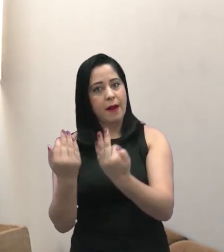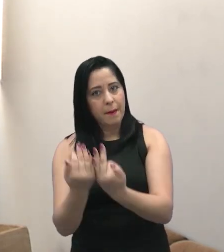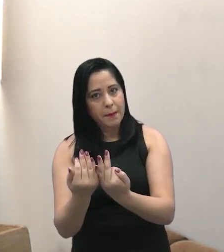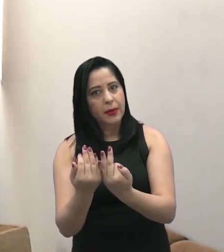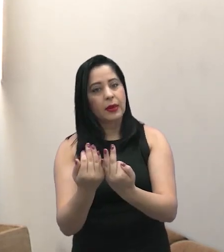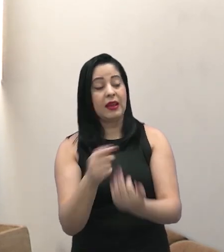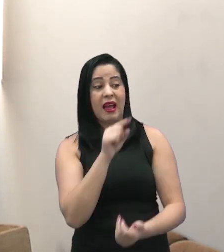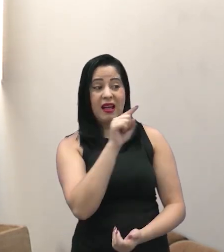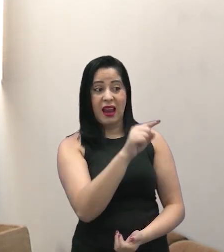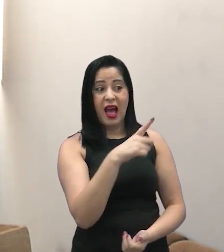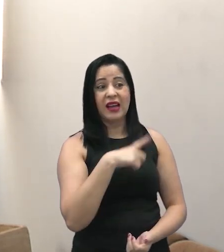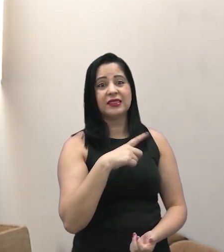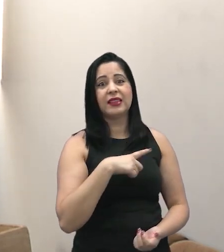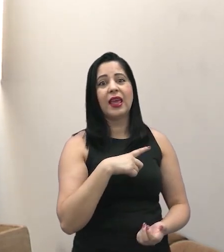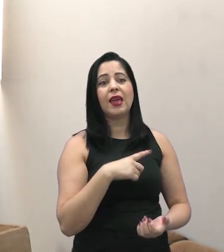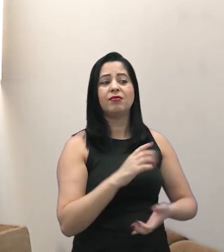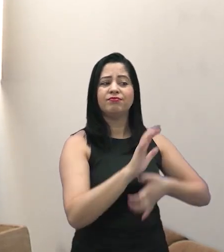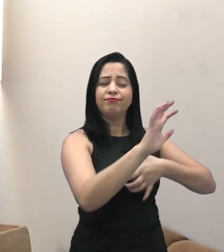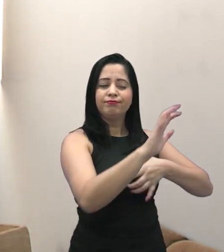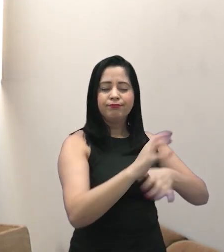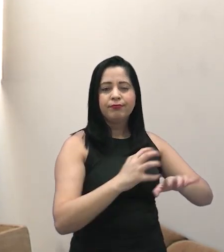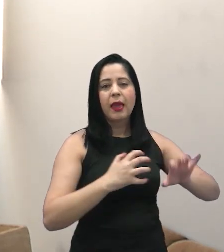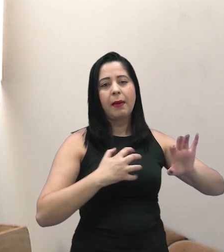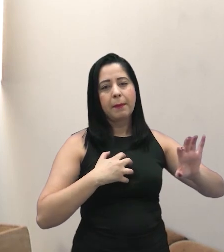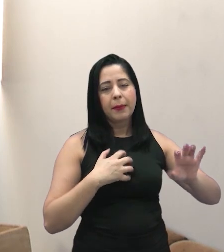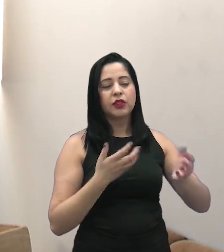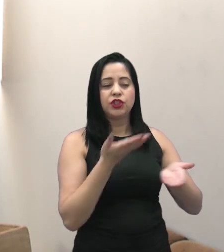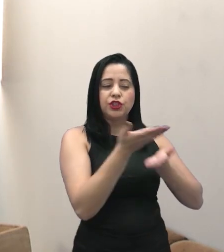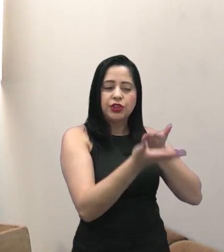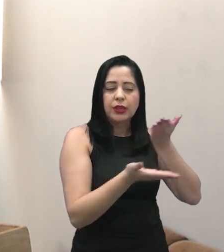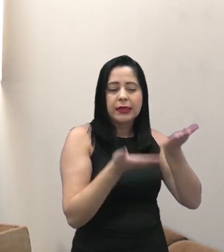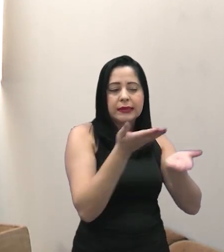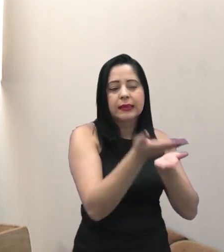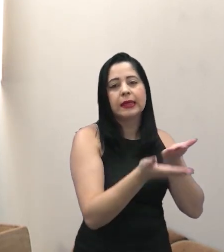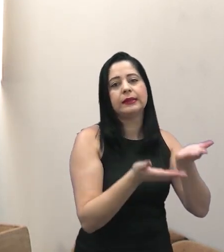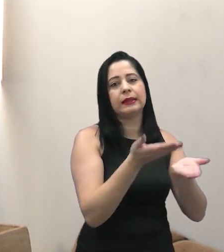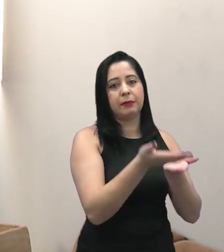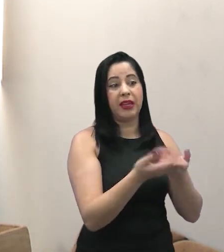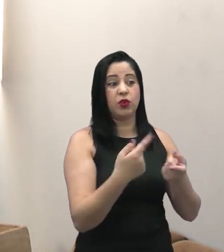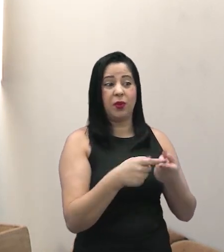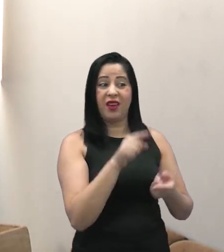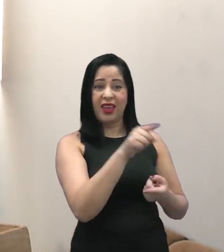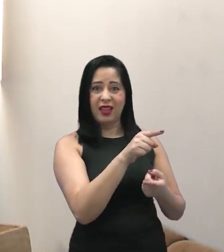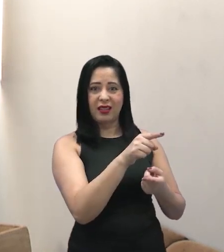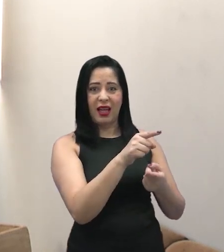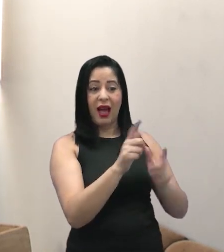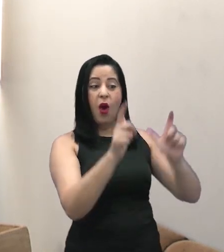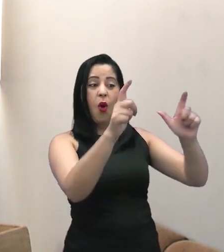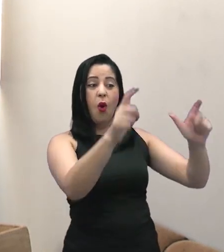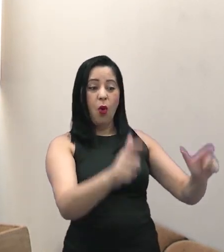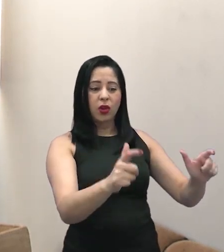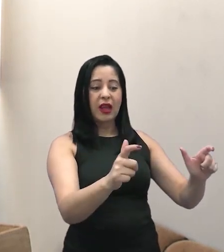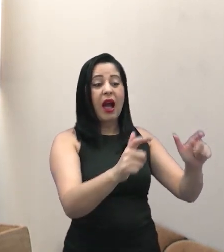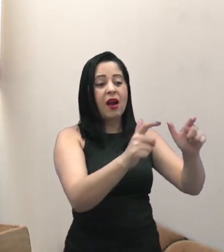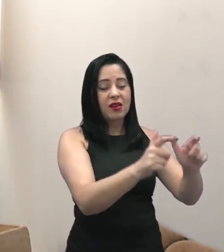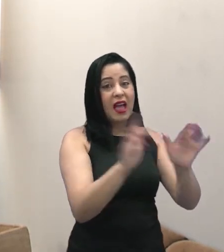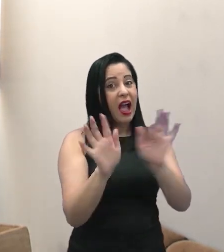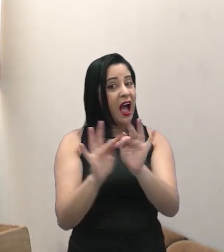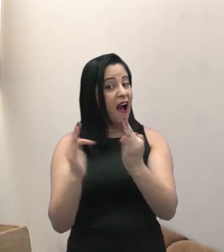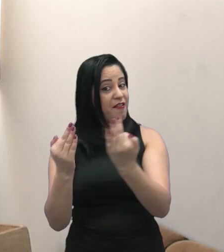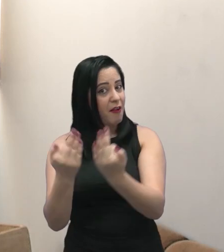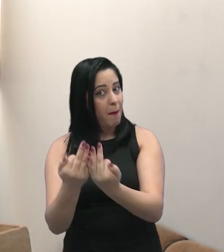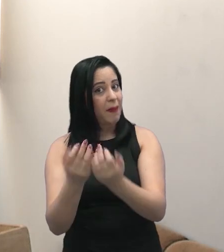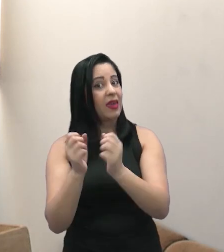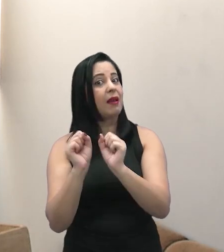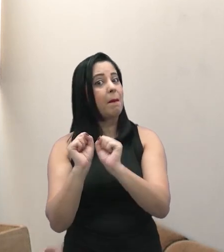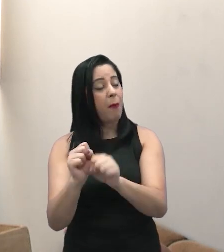um serviço humanizado no sentido de ser um serviço, uma unidade menor, uma unidade que